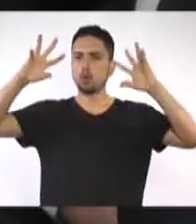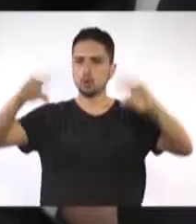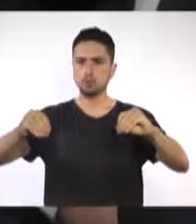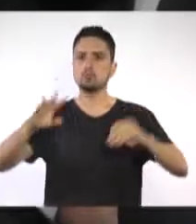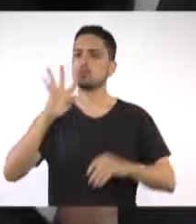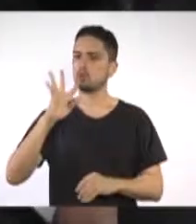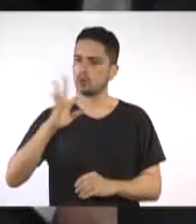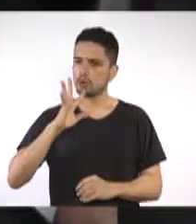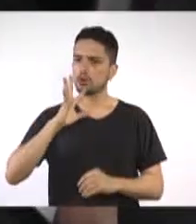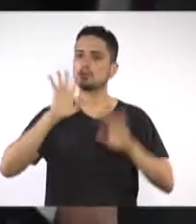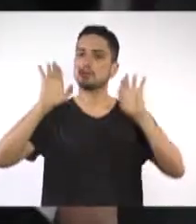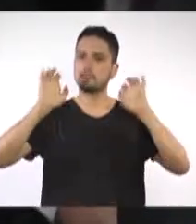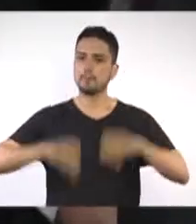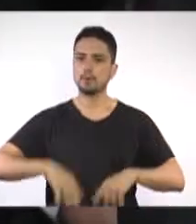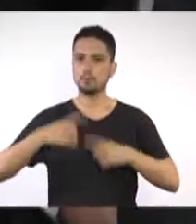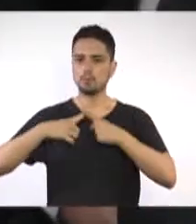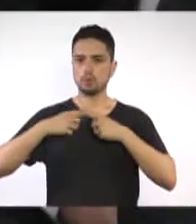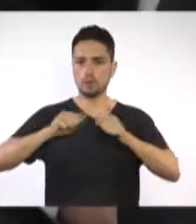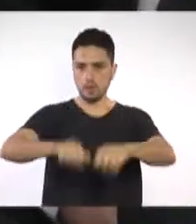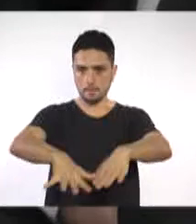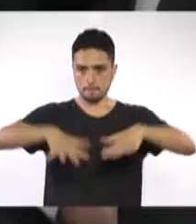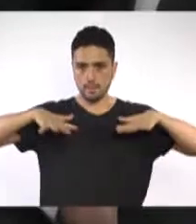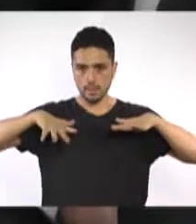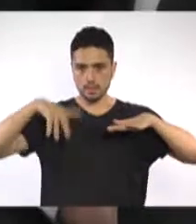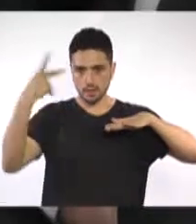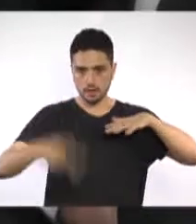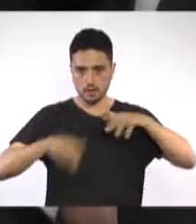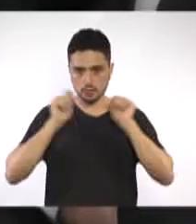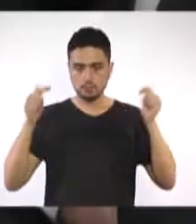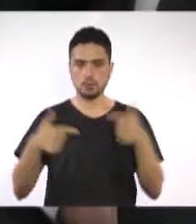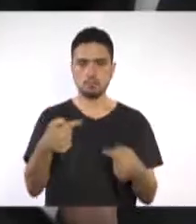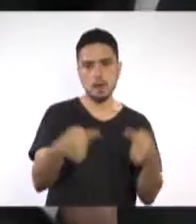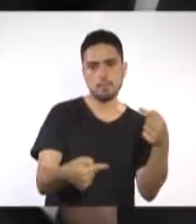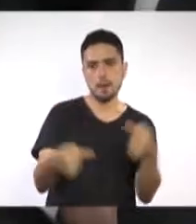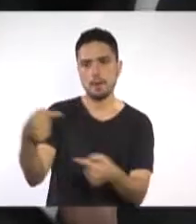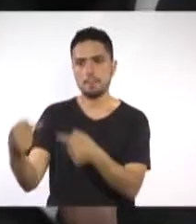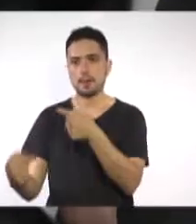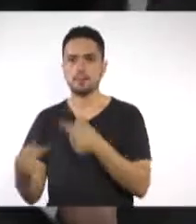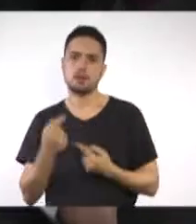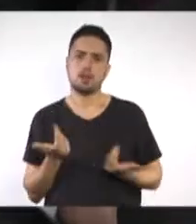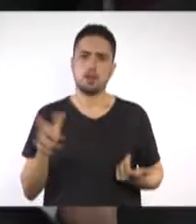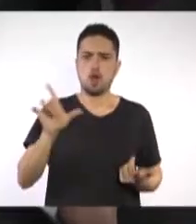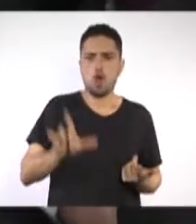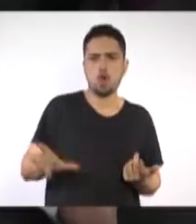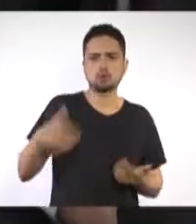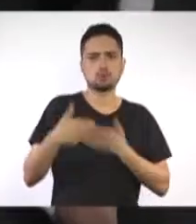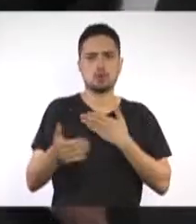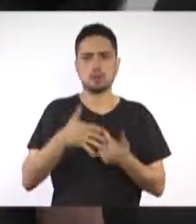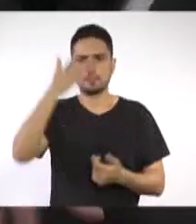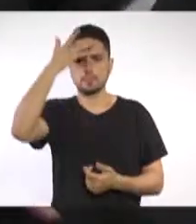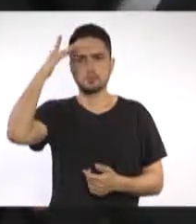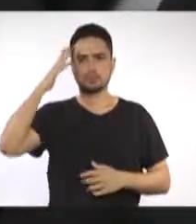discussão foi no âmbito do plenário da Assembleia, lógico, qualquer promotor pode, de ofício, fazê-lo.